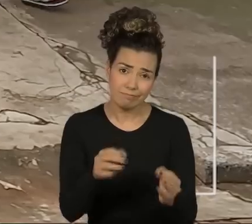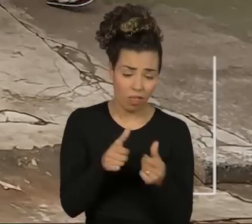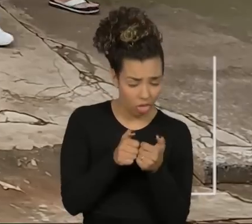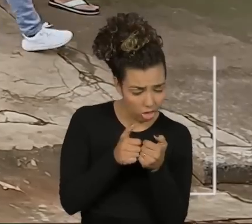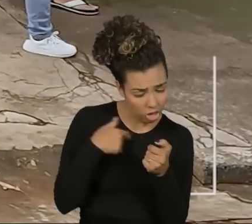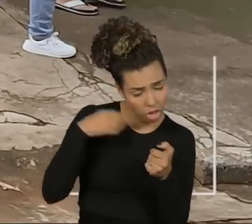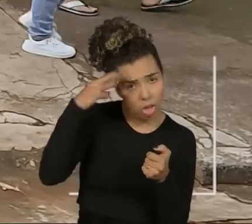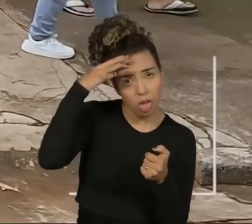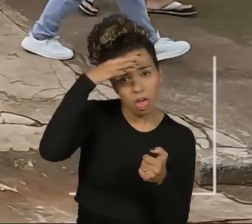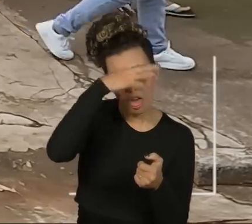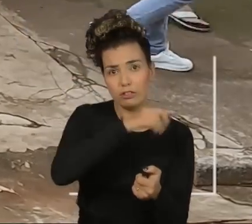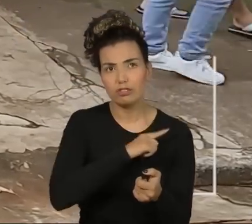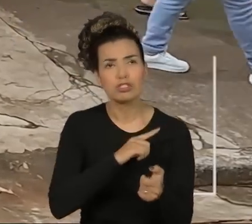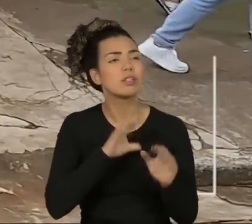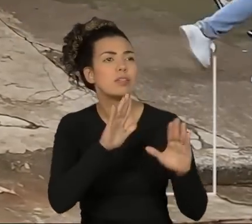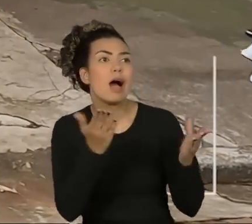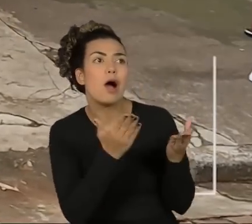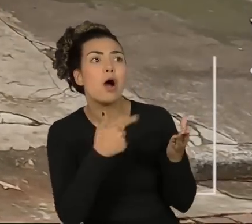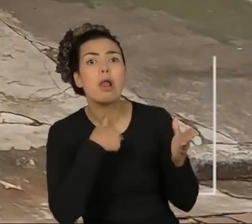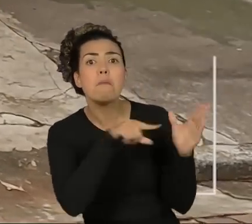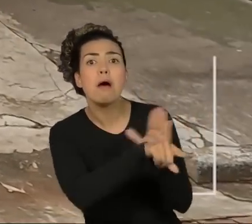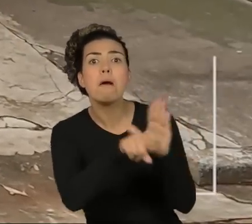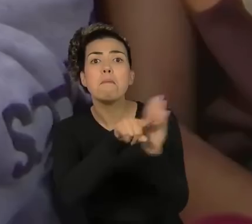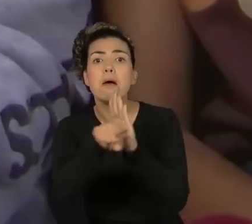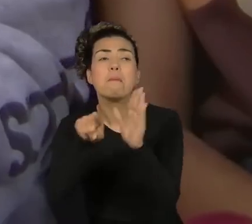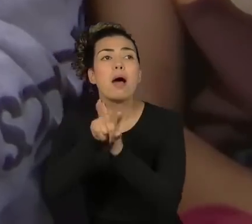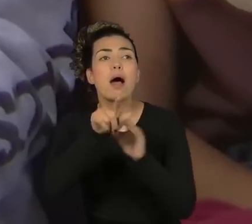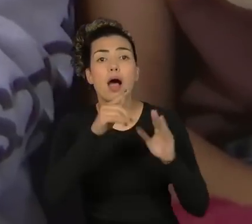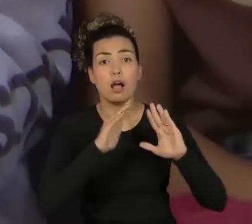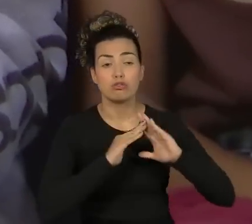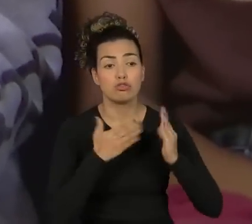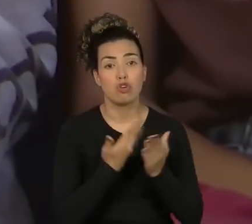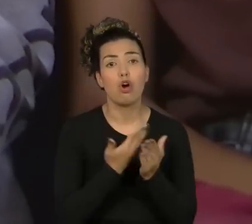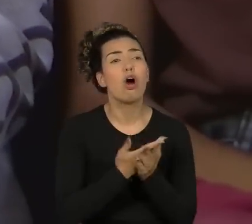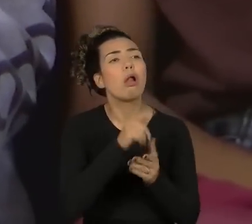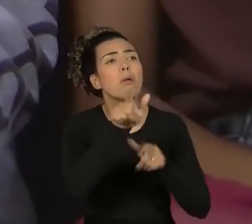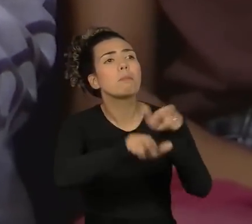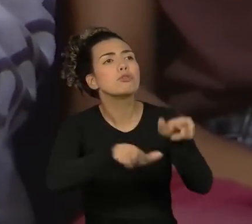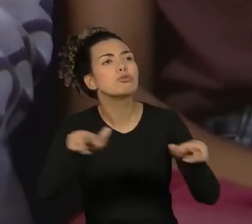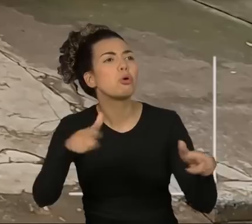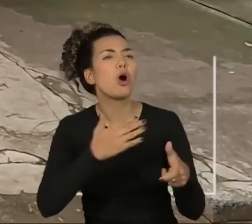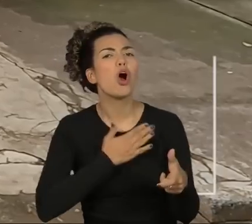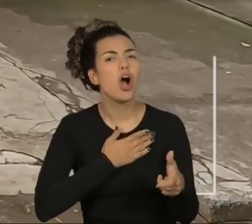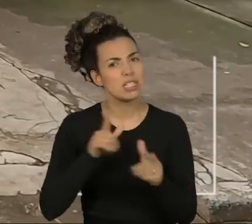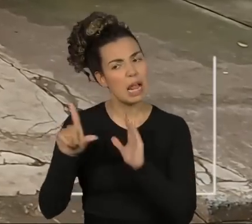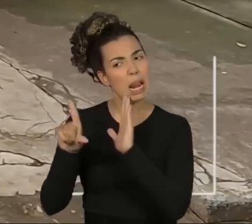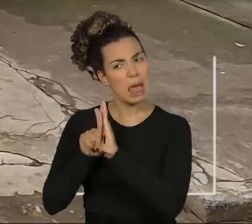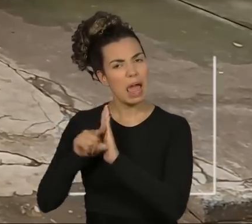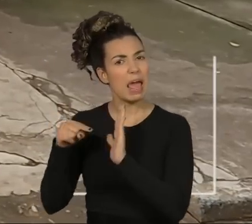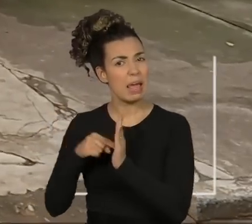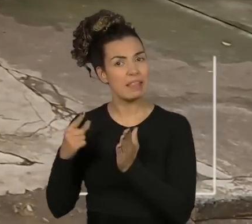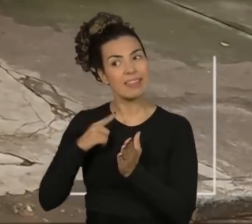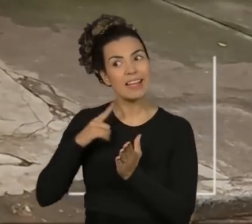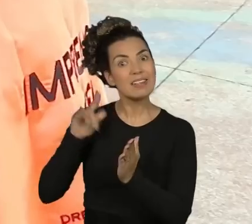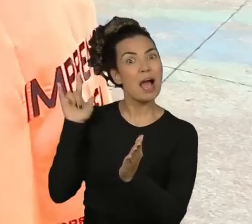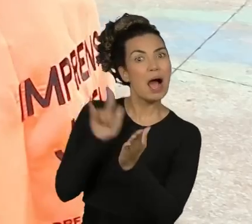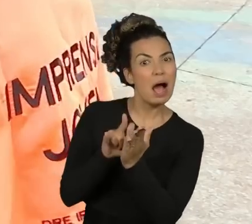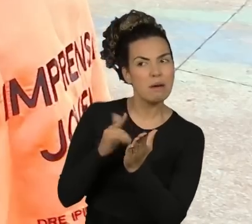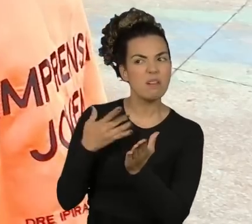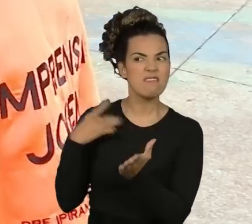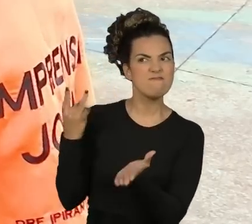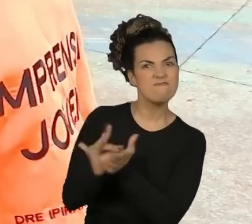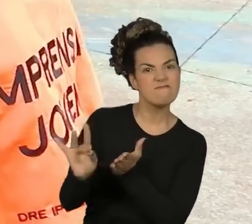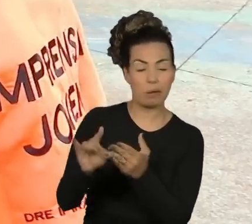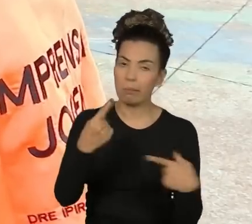aqui para descobrir qual a opinião das pessoas da escola sobre essa lei amada, odiada e polêmica. Qual que é a